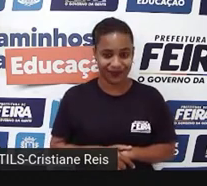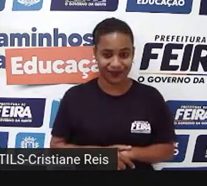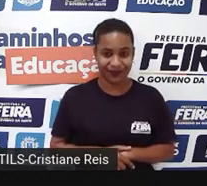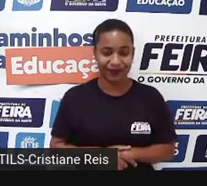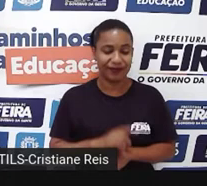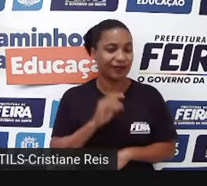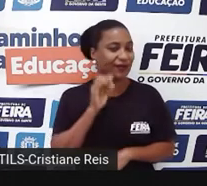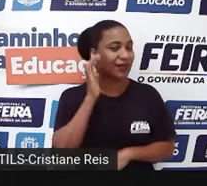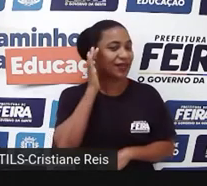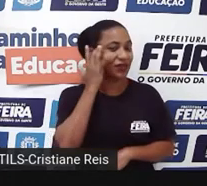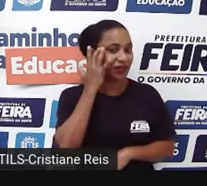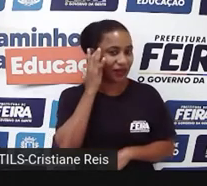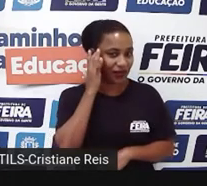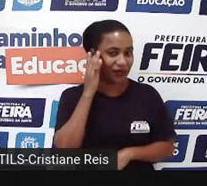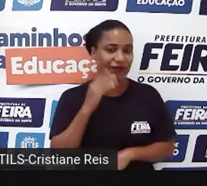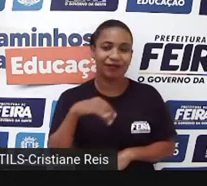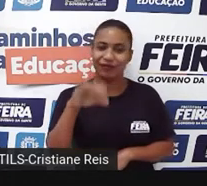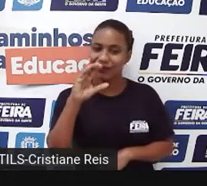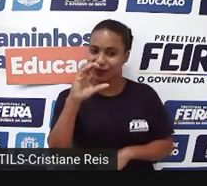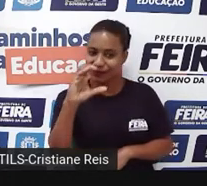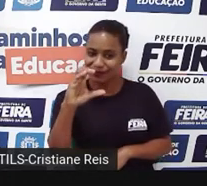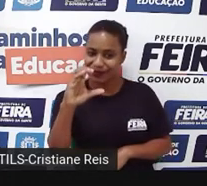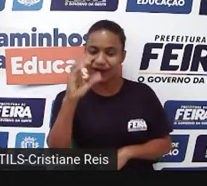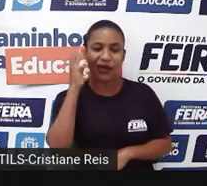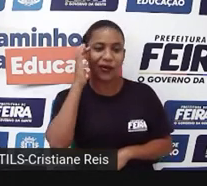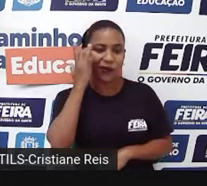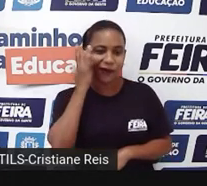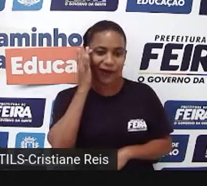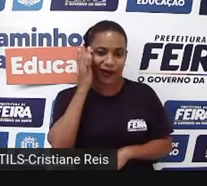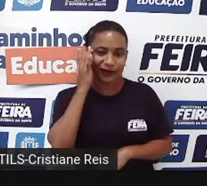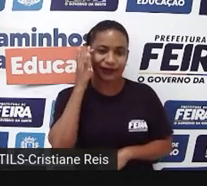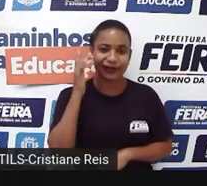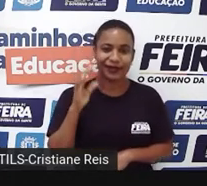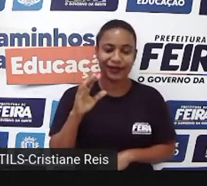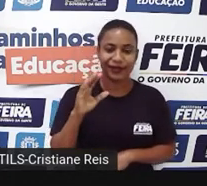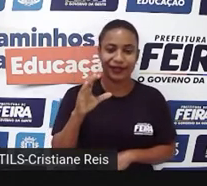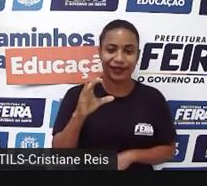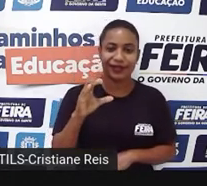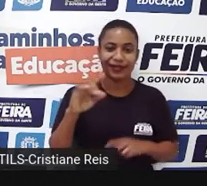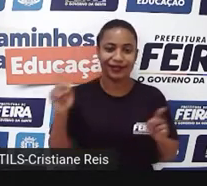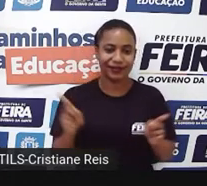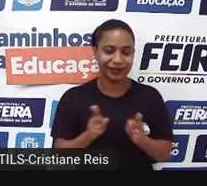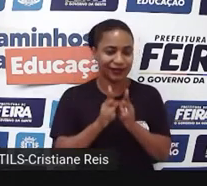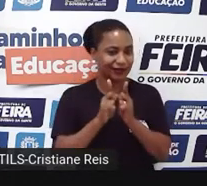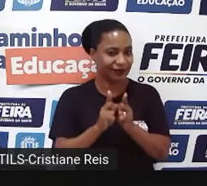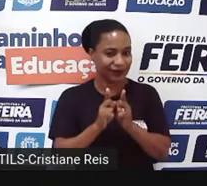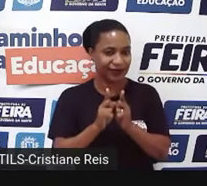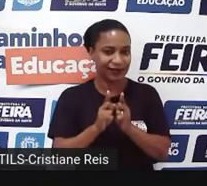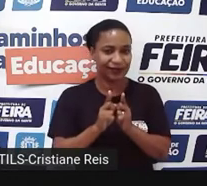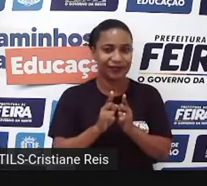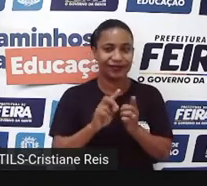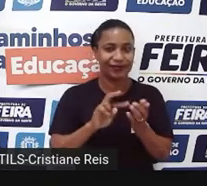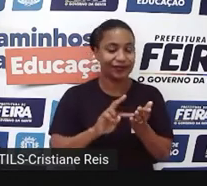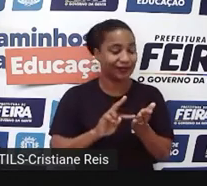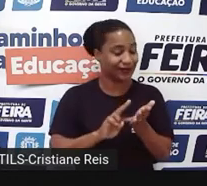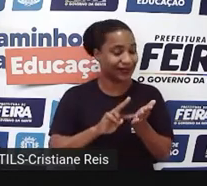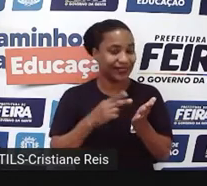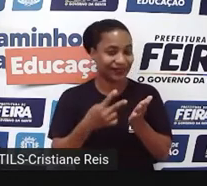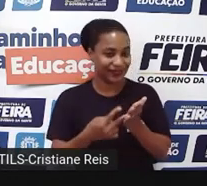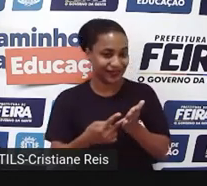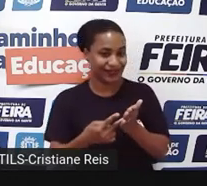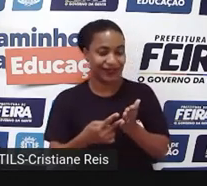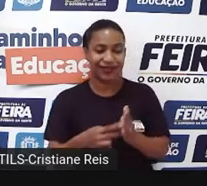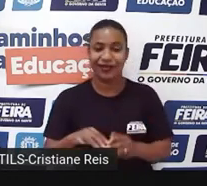Eu acho que é um science fiction. Ou, a forma abreviada, né? Sci-fi. Um filme